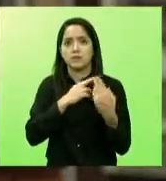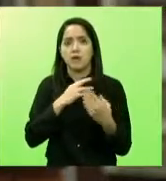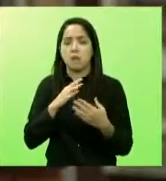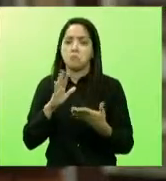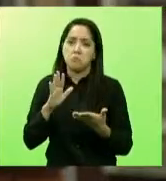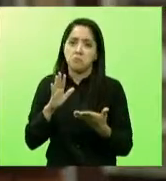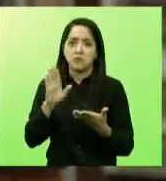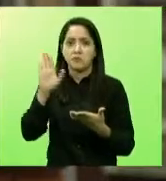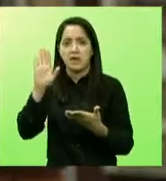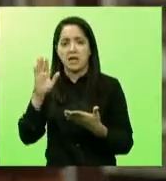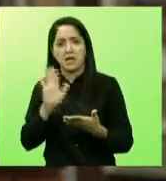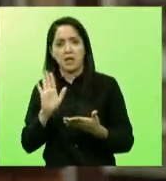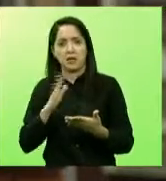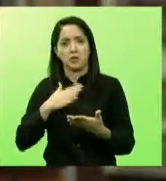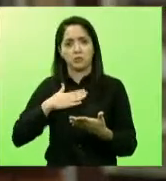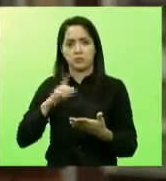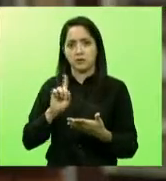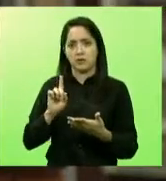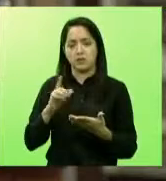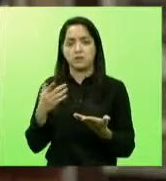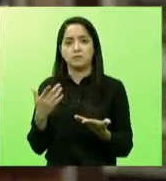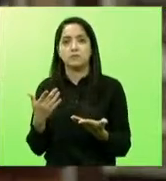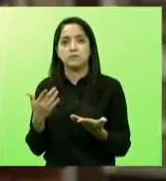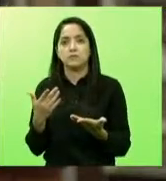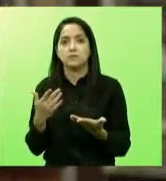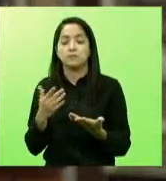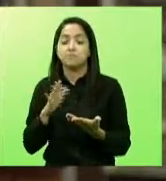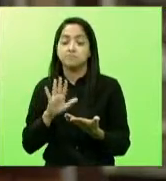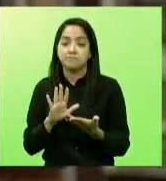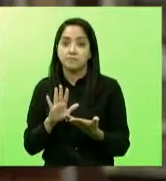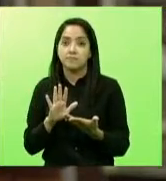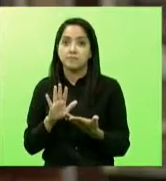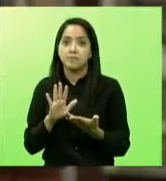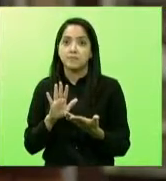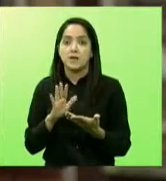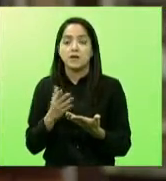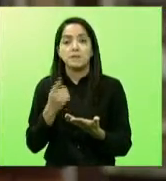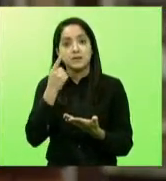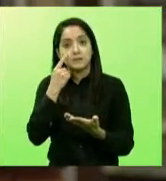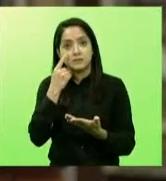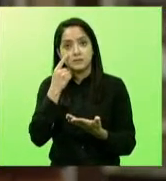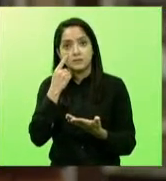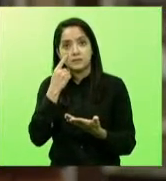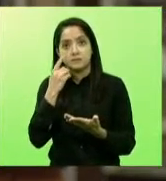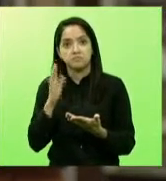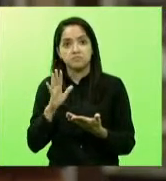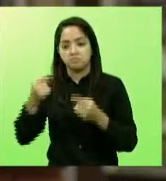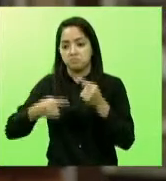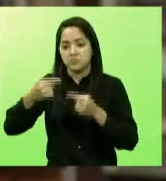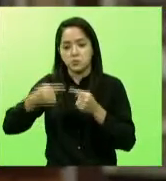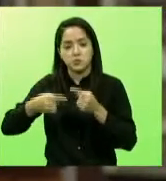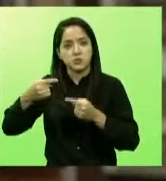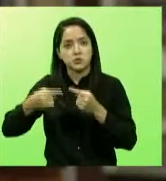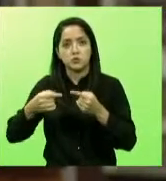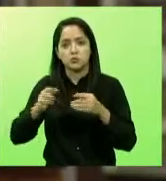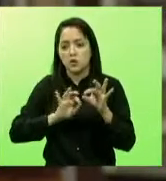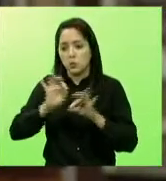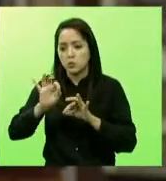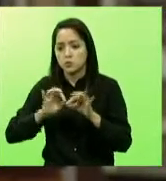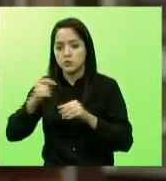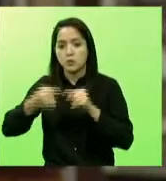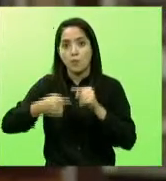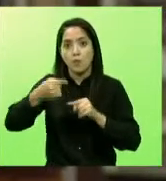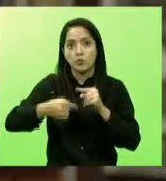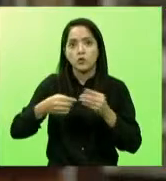fui eu, aquele sujeito, né, compromissado, né? E ninguém discute isso aí da construção